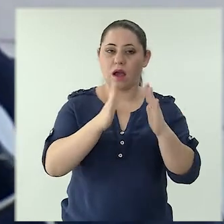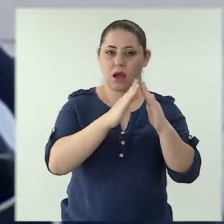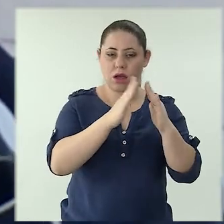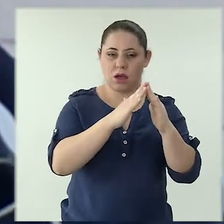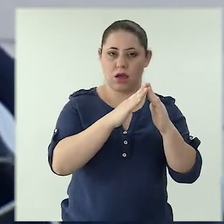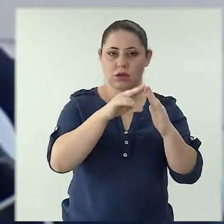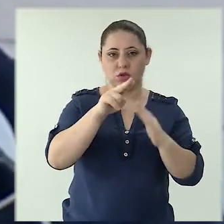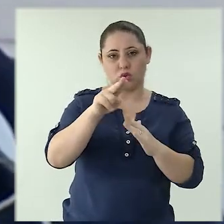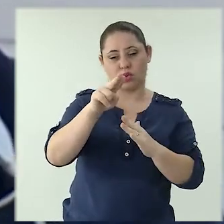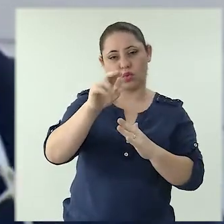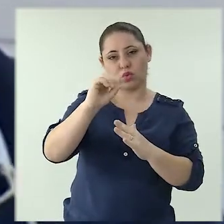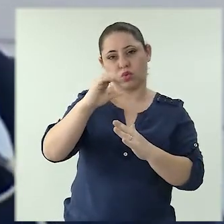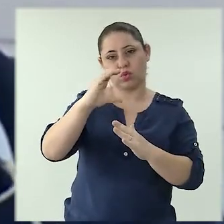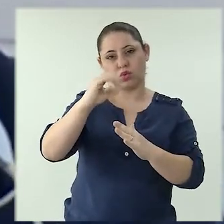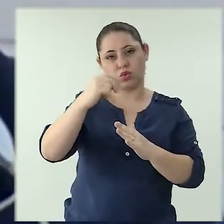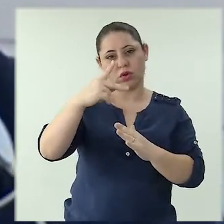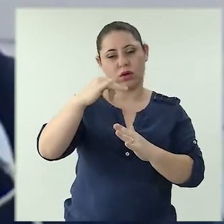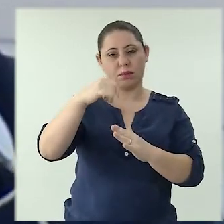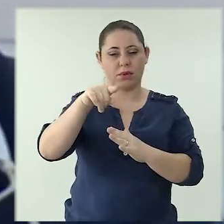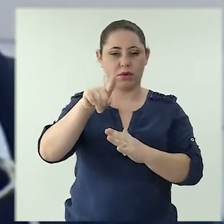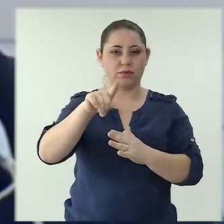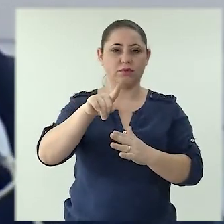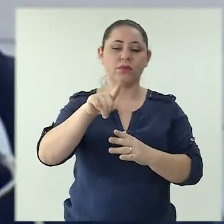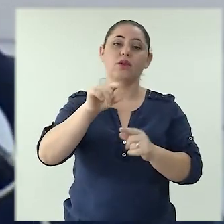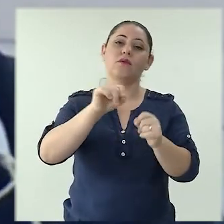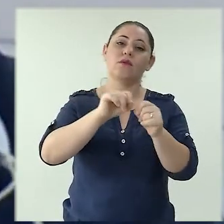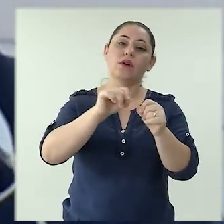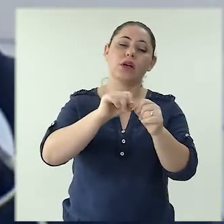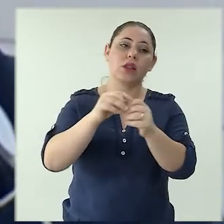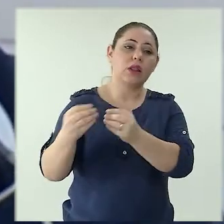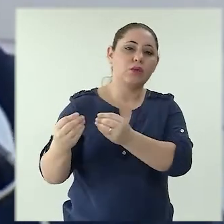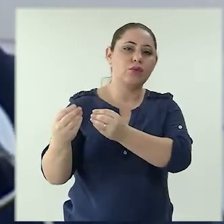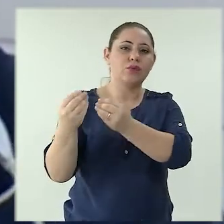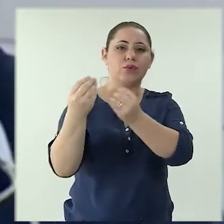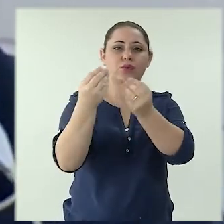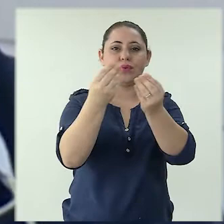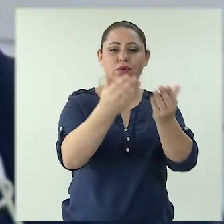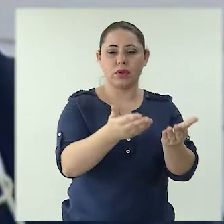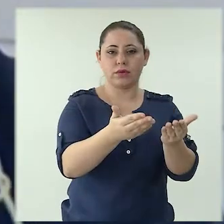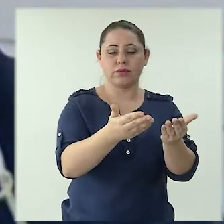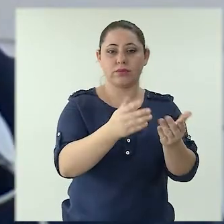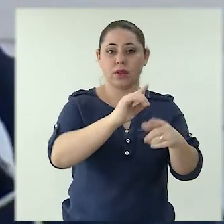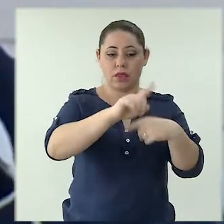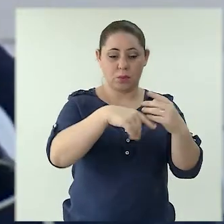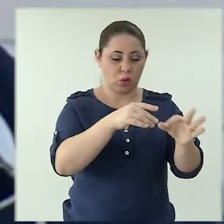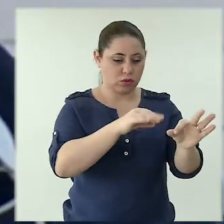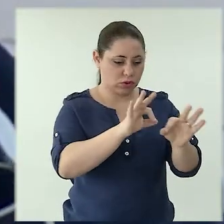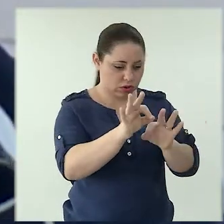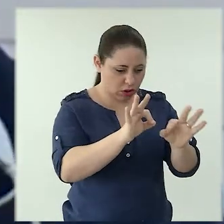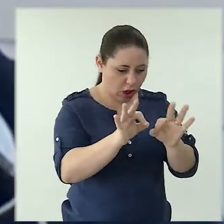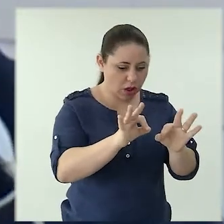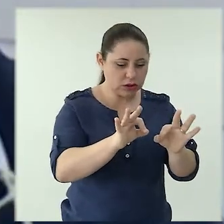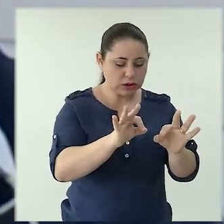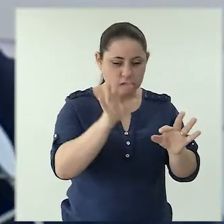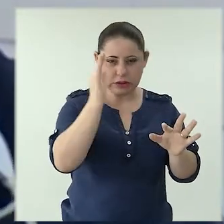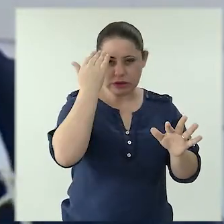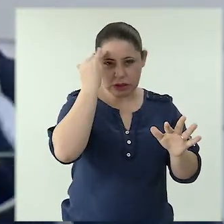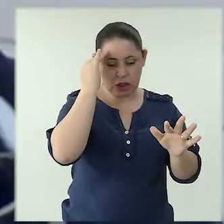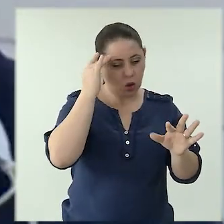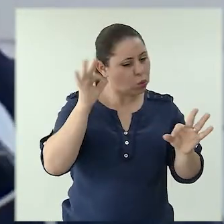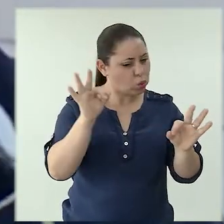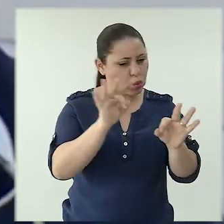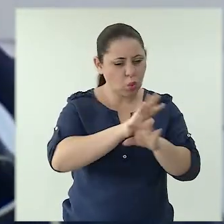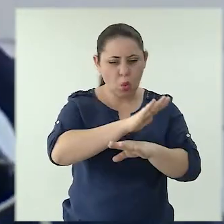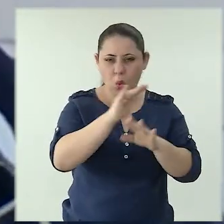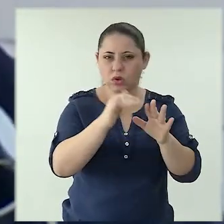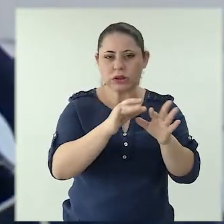a propriedade por uso capião extrajudicial, e ele vai remeter toda essa documentação, após ele entender que já são